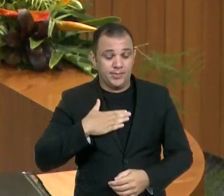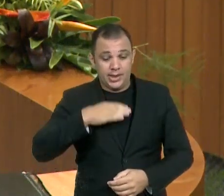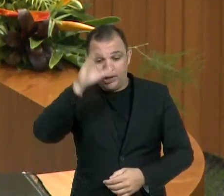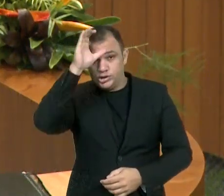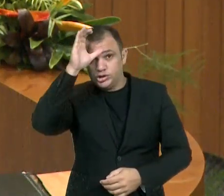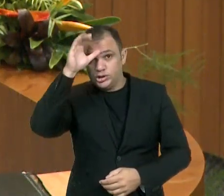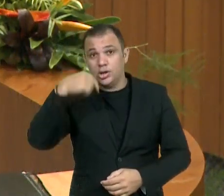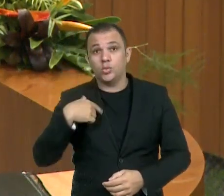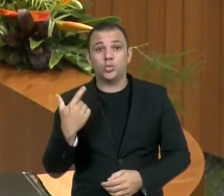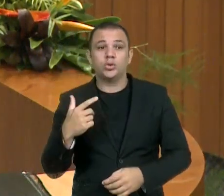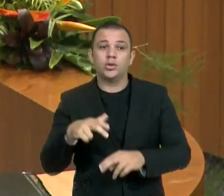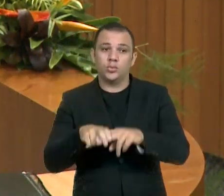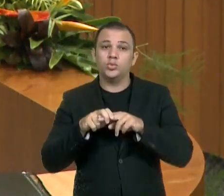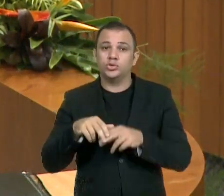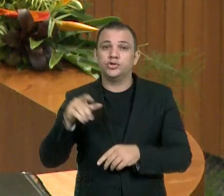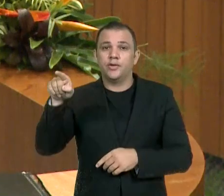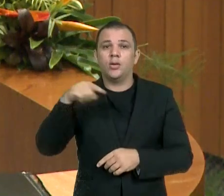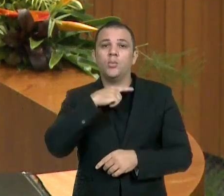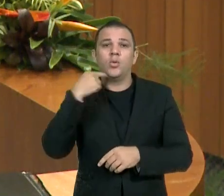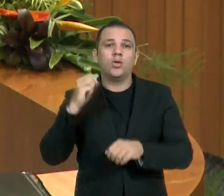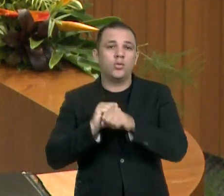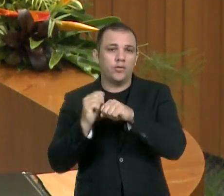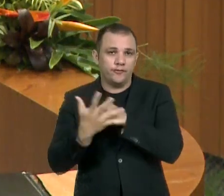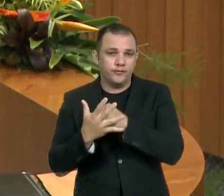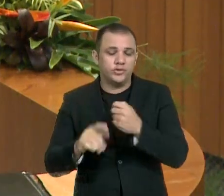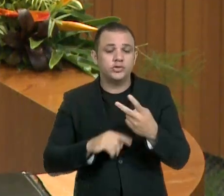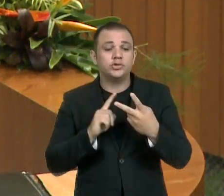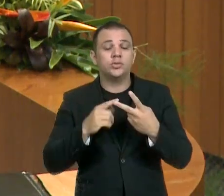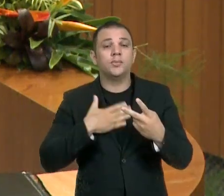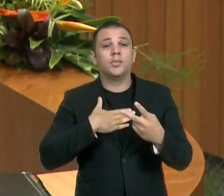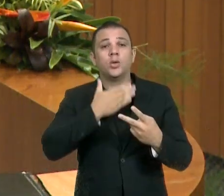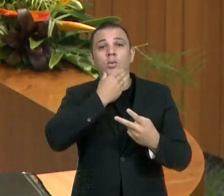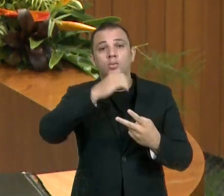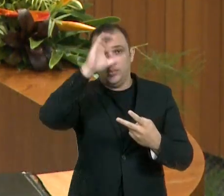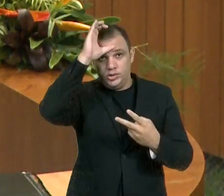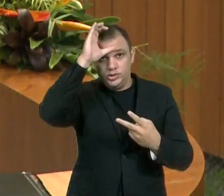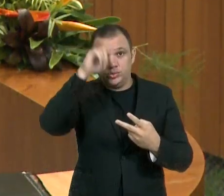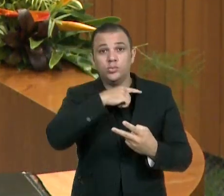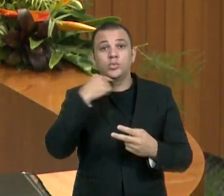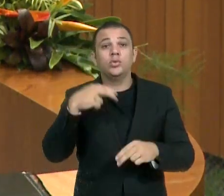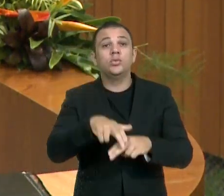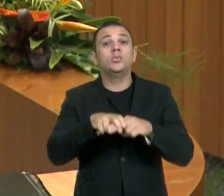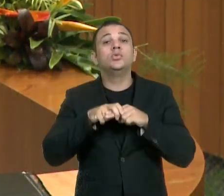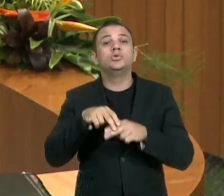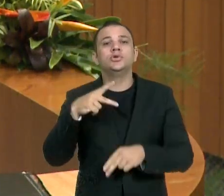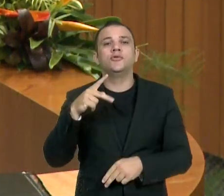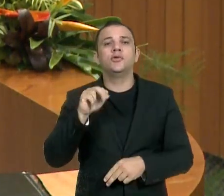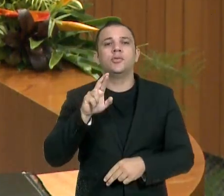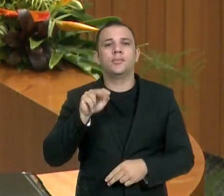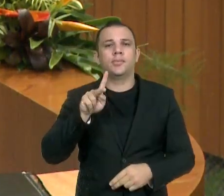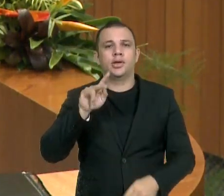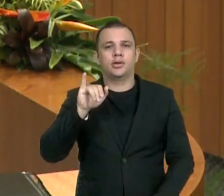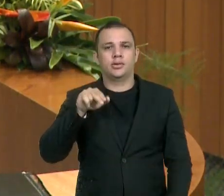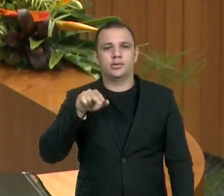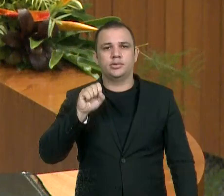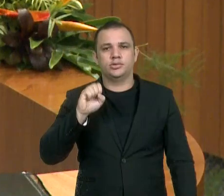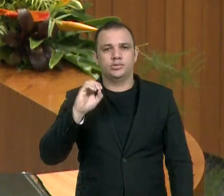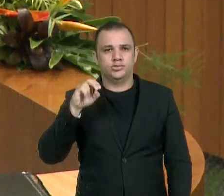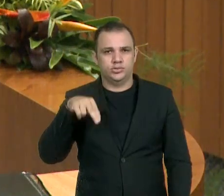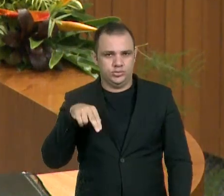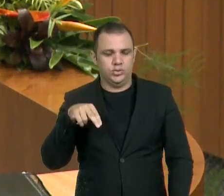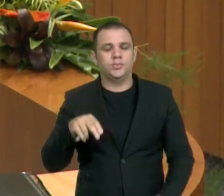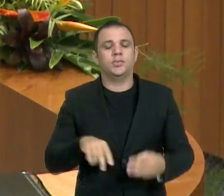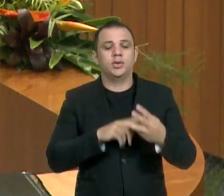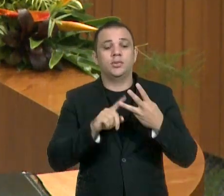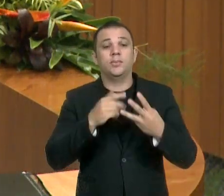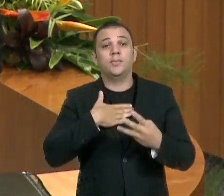perdi para o Parkinson, para as complicações do Parkinson. O meu pai, eu perdi para o alcoolismo, infelizmente. E a pessoa que eu